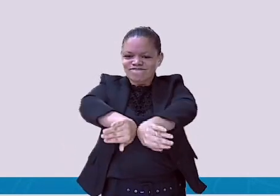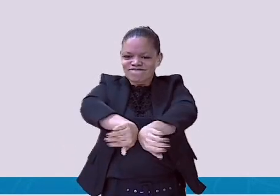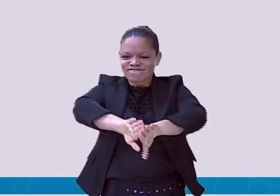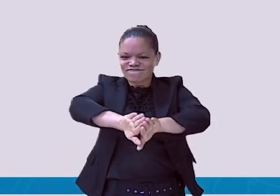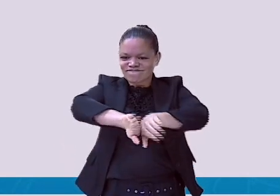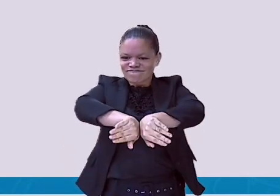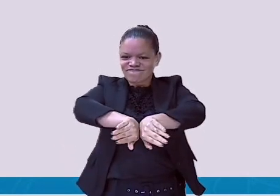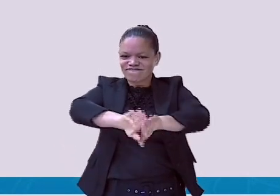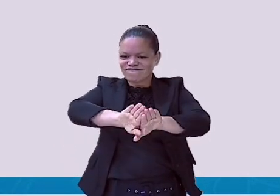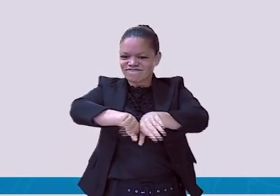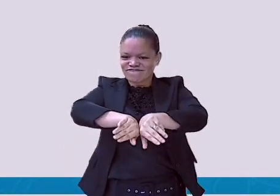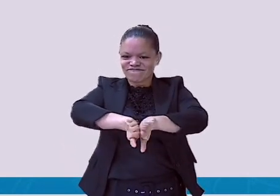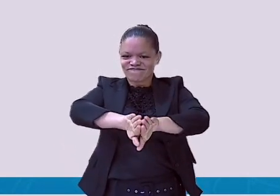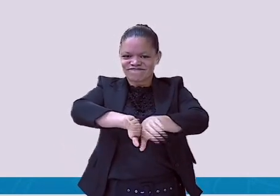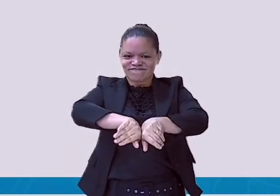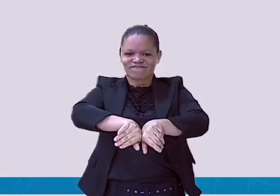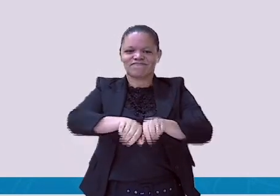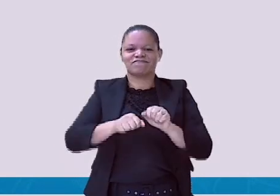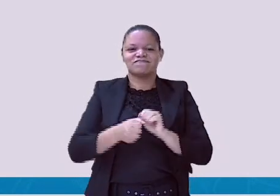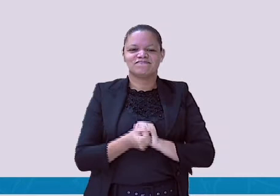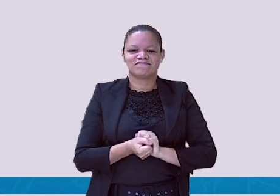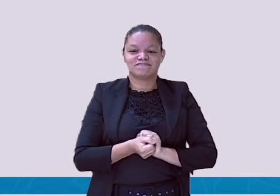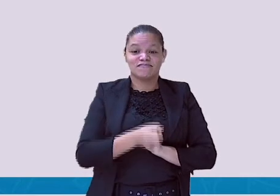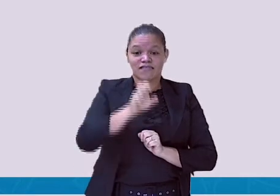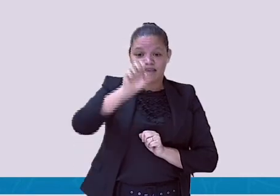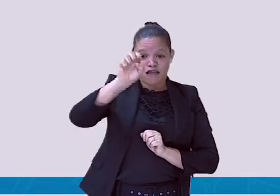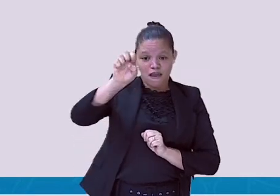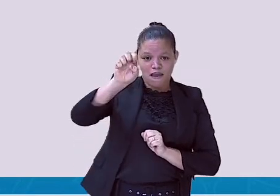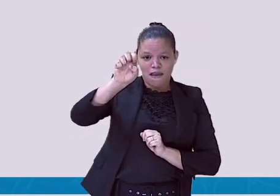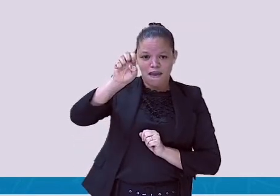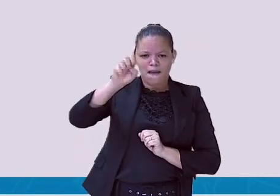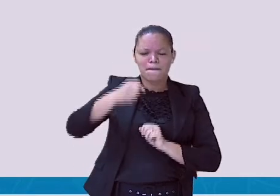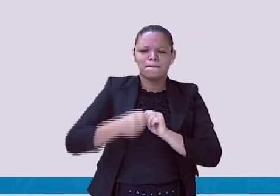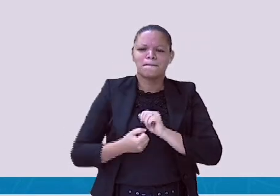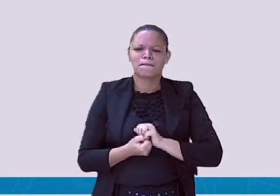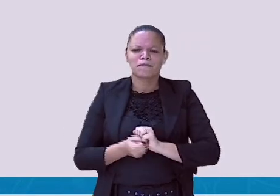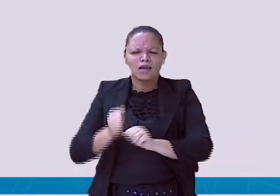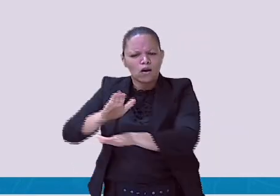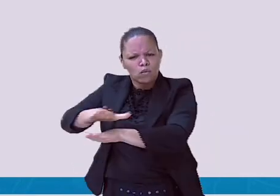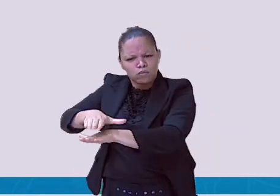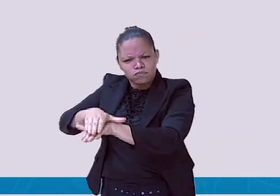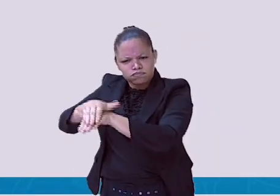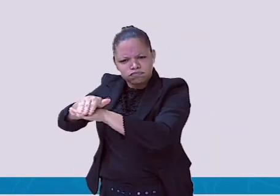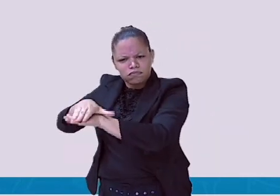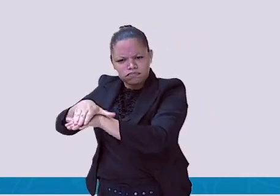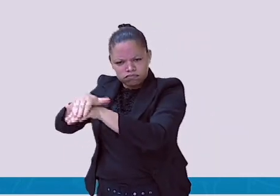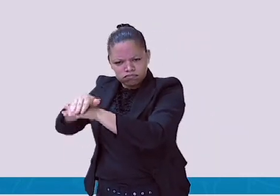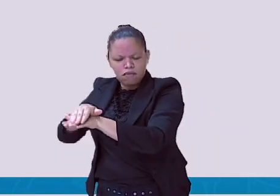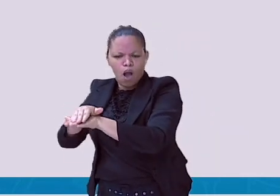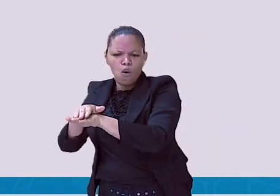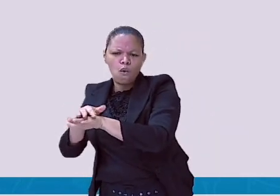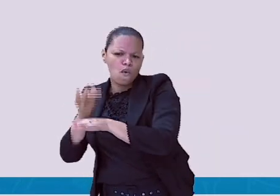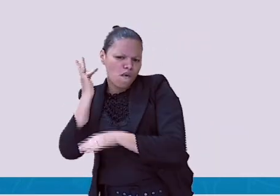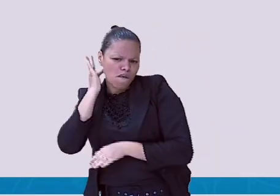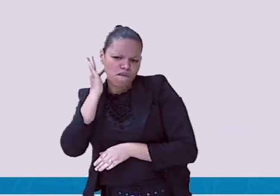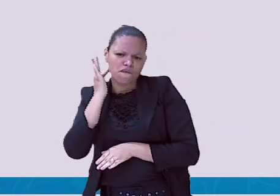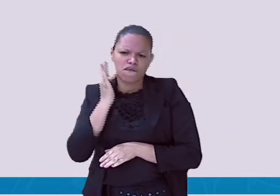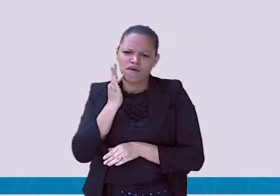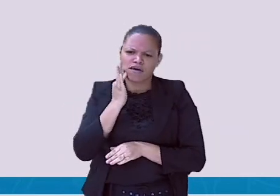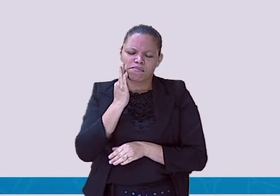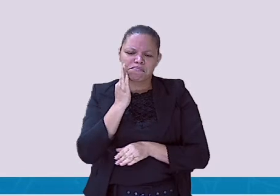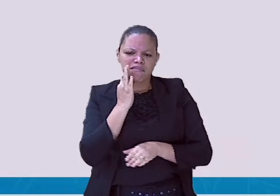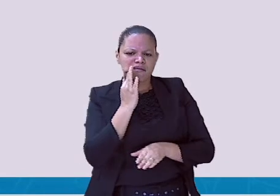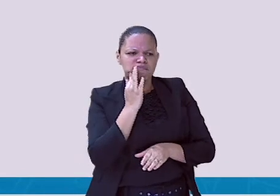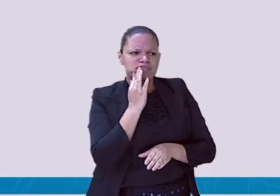nadadeiras. Uma fêmea pode colocar quantos ovos? e